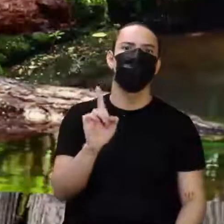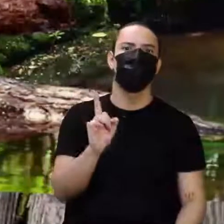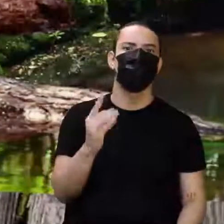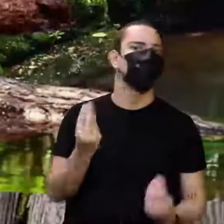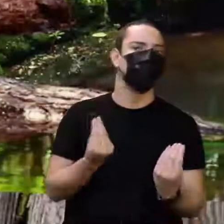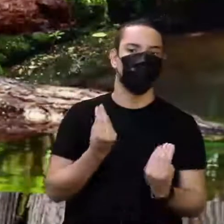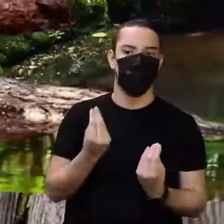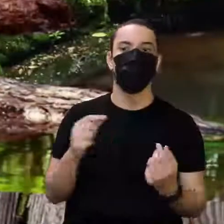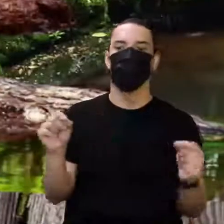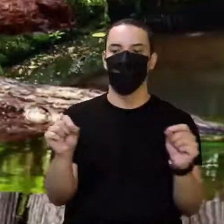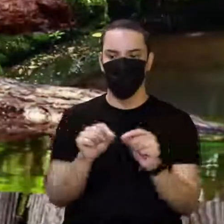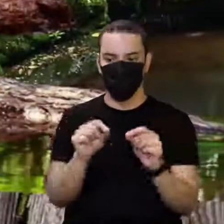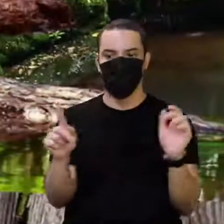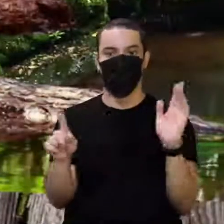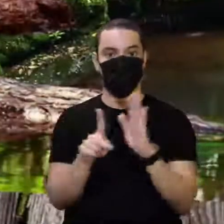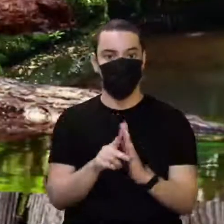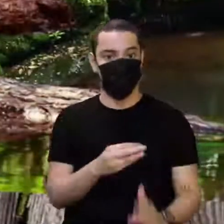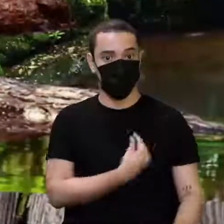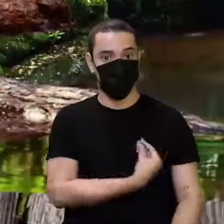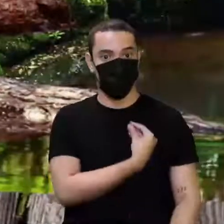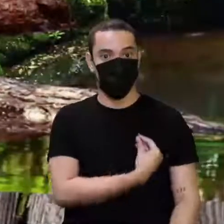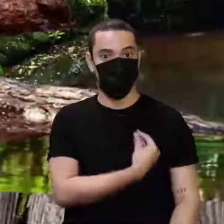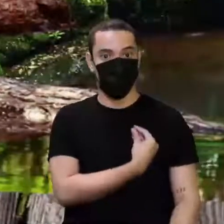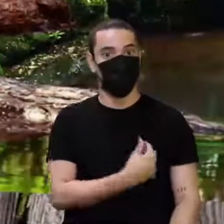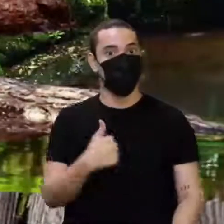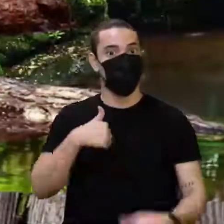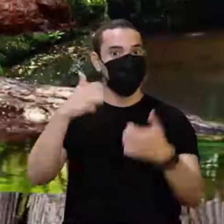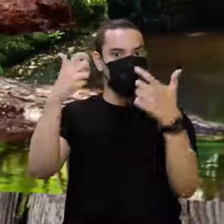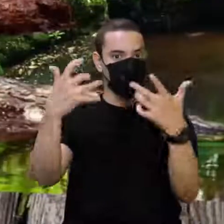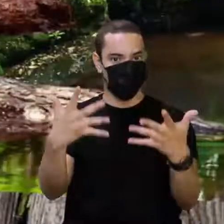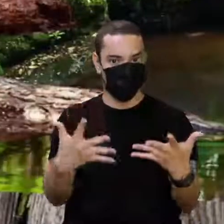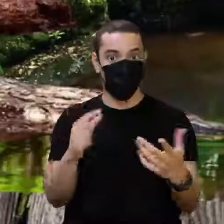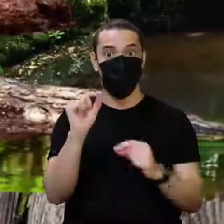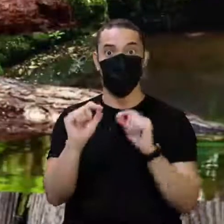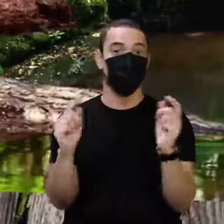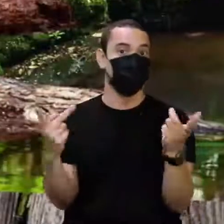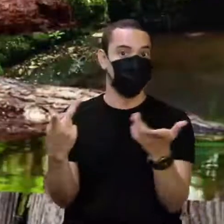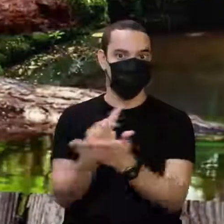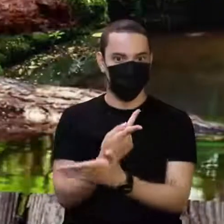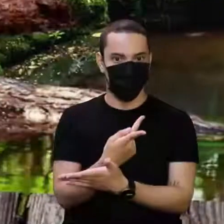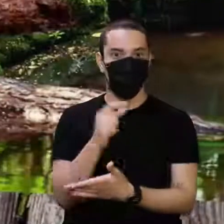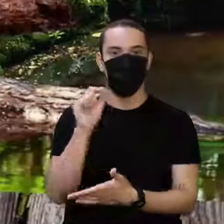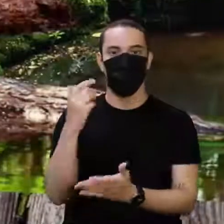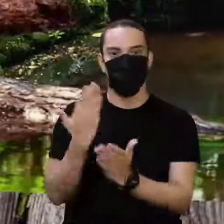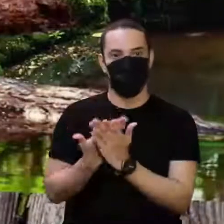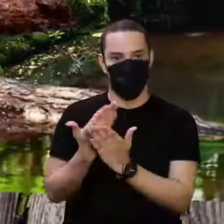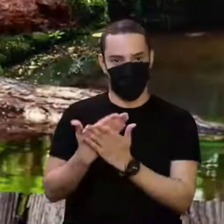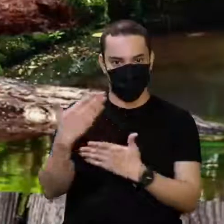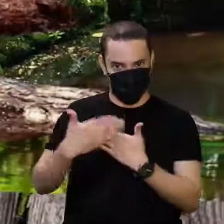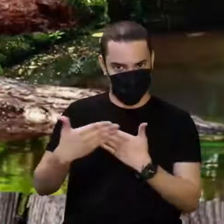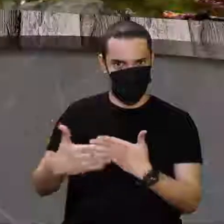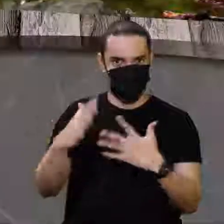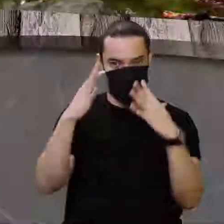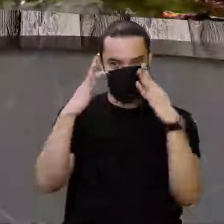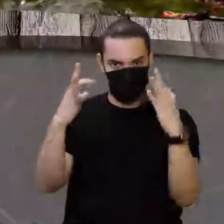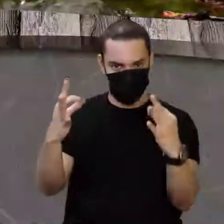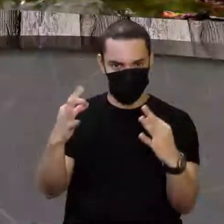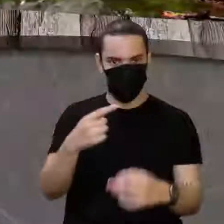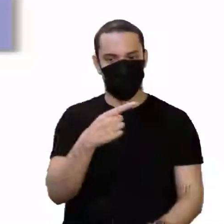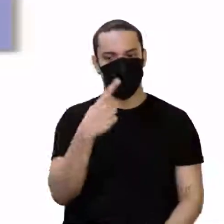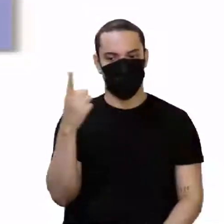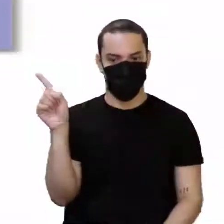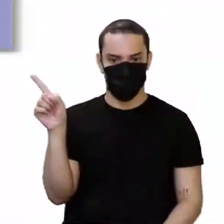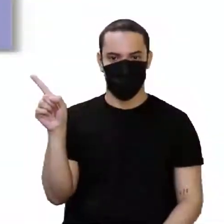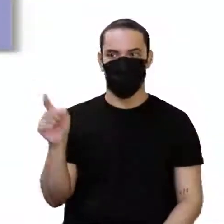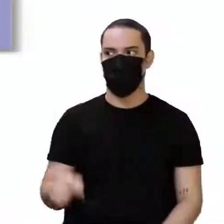professora. Faz parte? Então, diz aí logo pra gente o que está acontecendo, né? O que vai acontecer nessa aula. Fica ligado aí na tela, ó. Olha